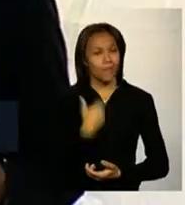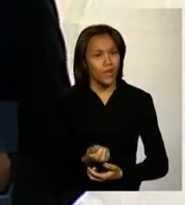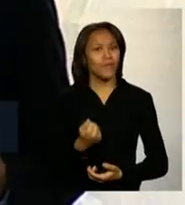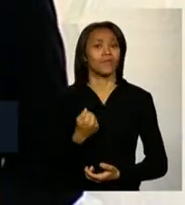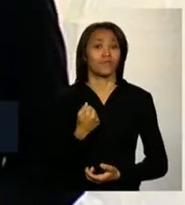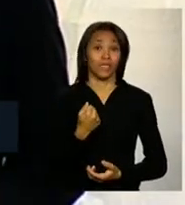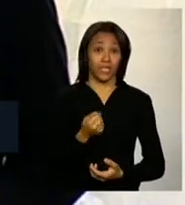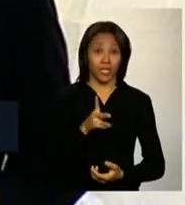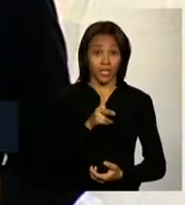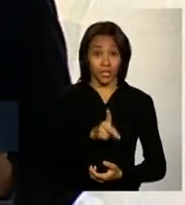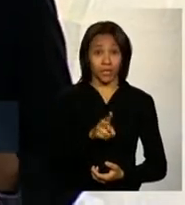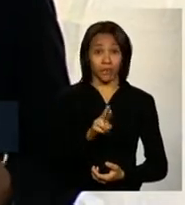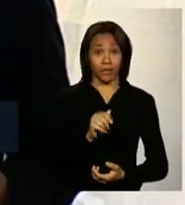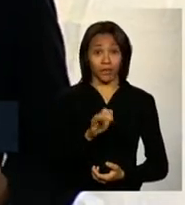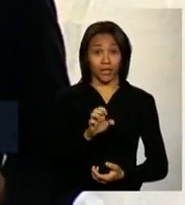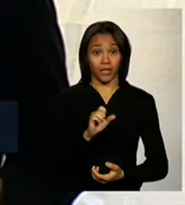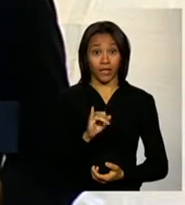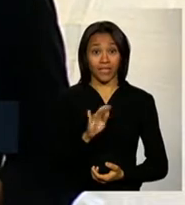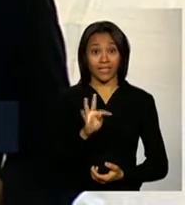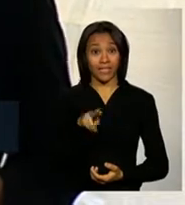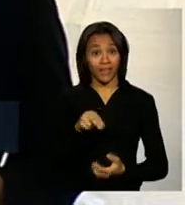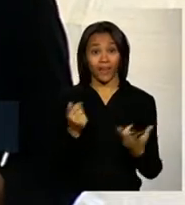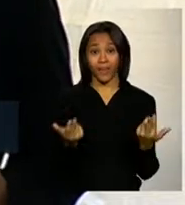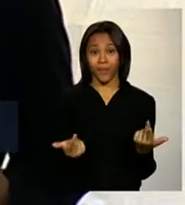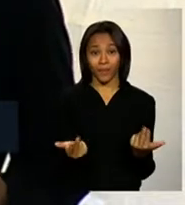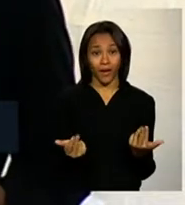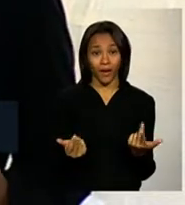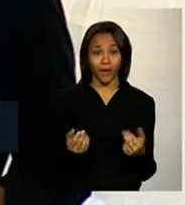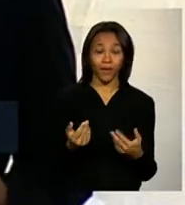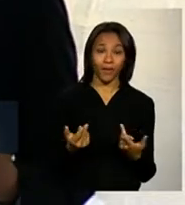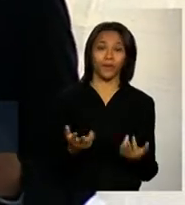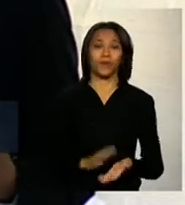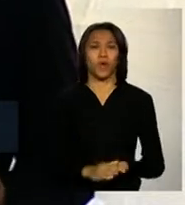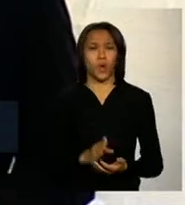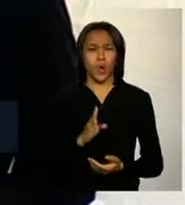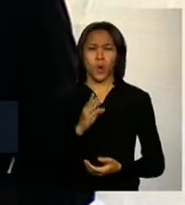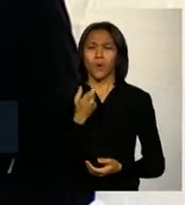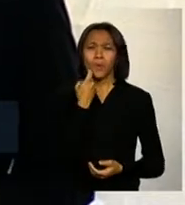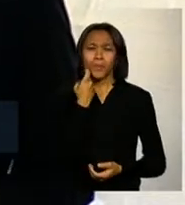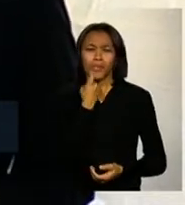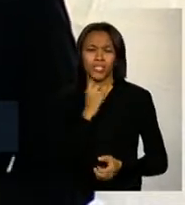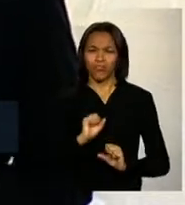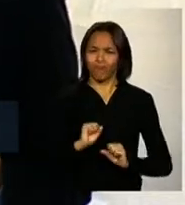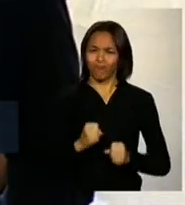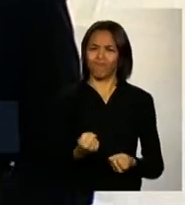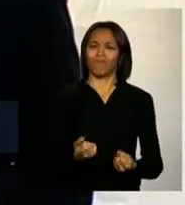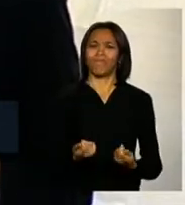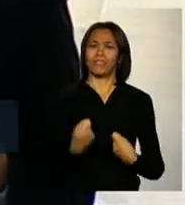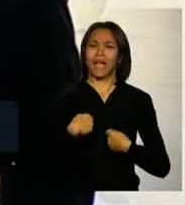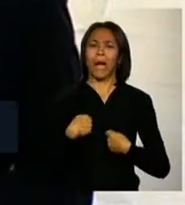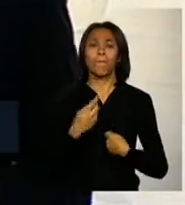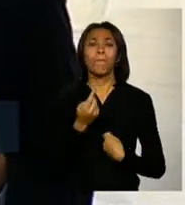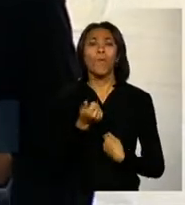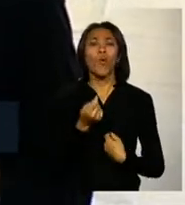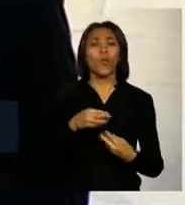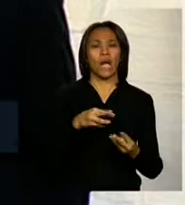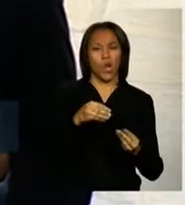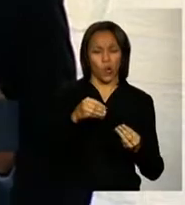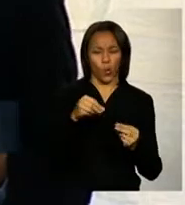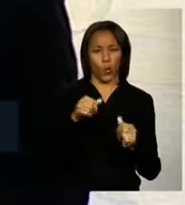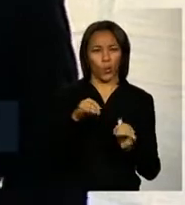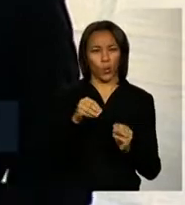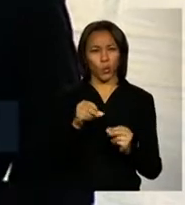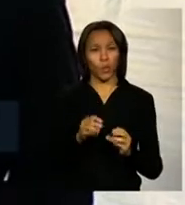a quantidade de proteína é a mesma o peixe é muito mais sustentável tem menos gordura e mais